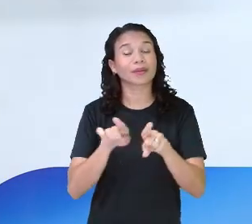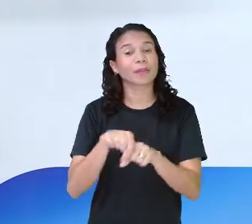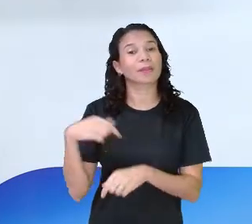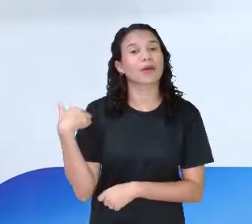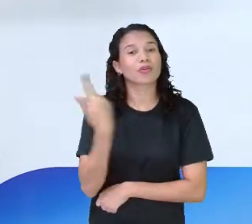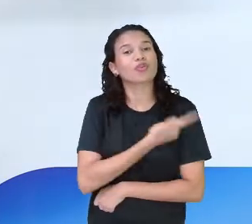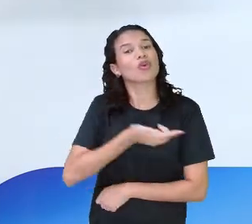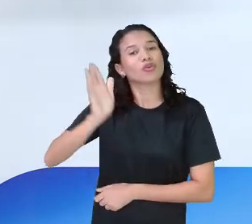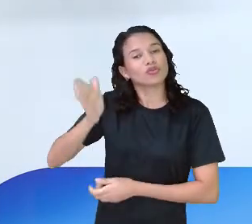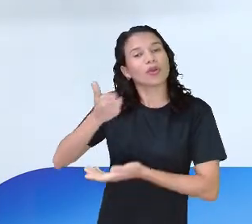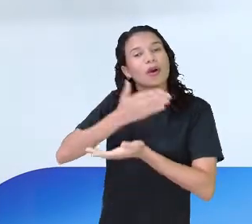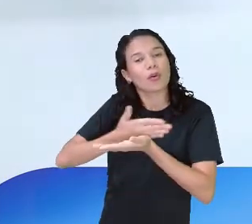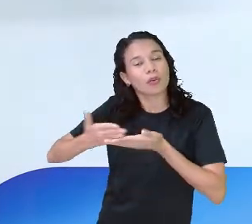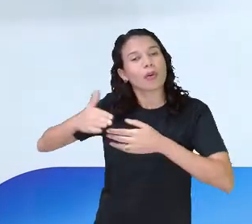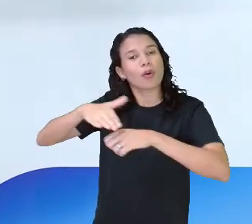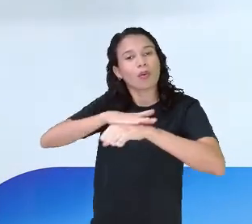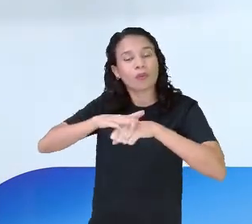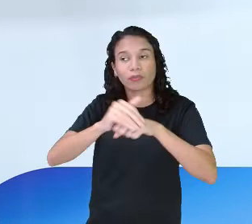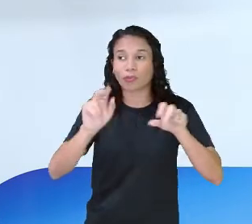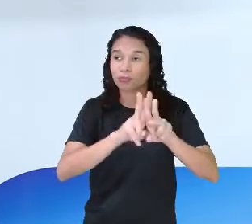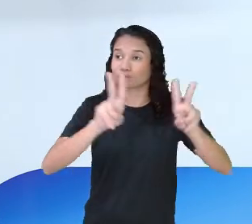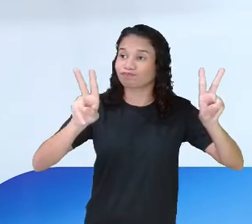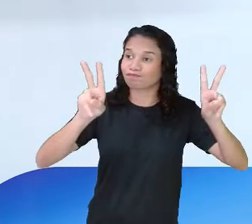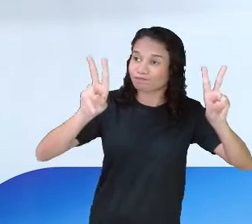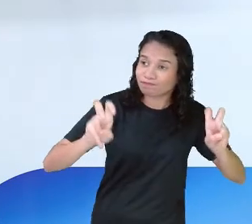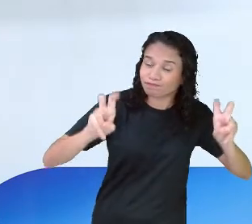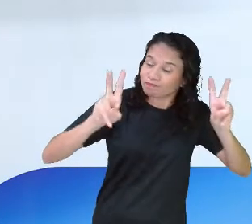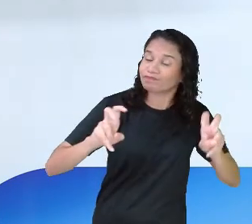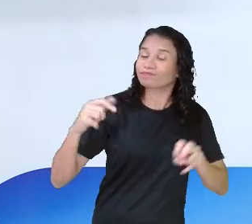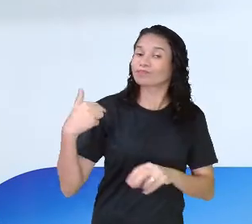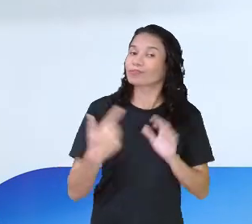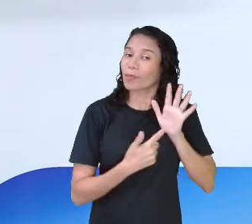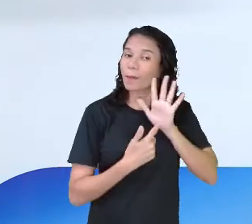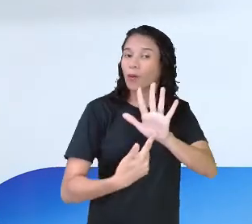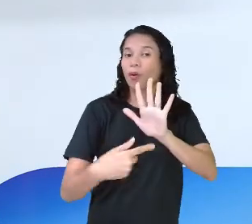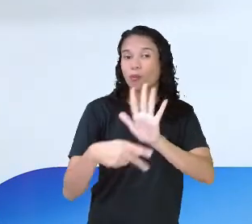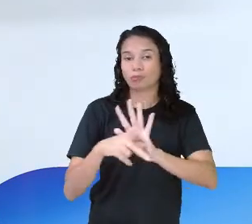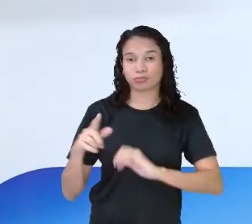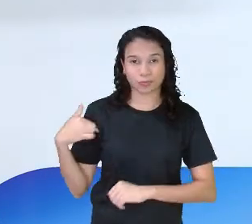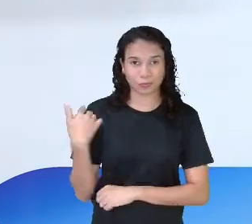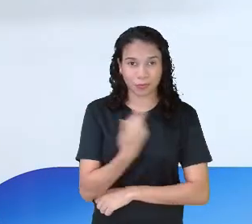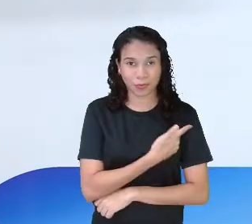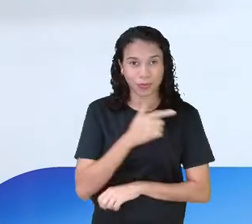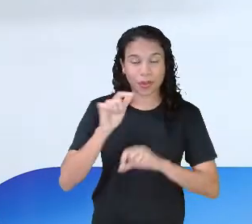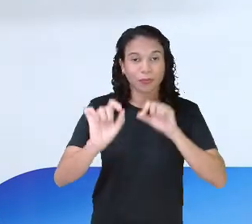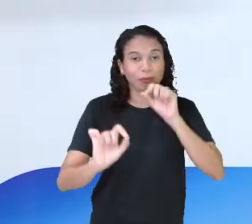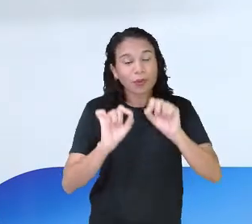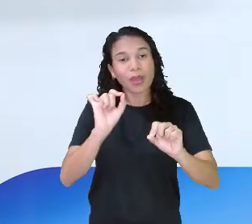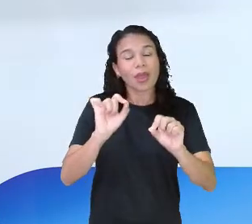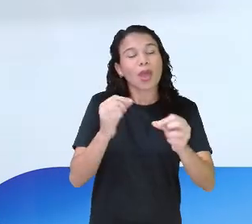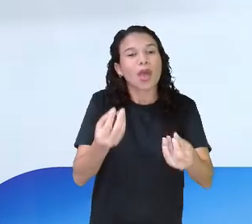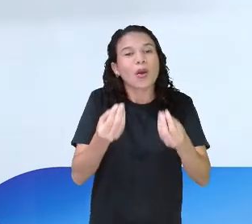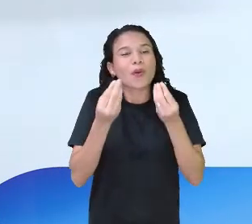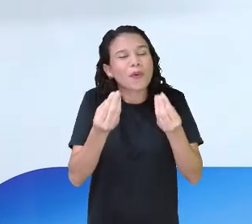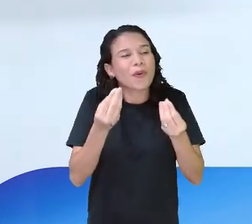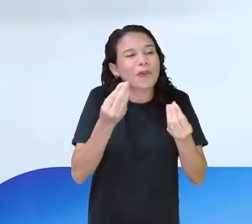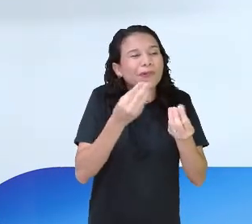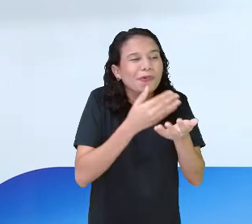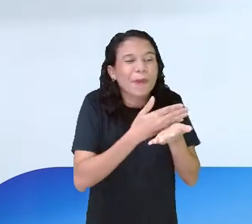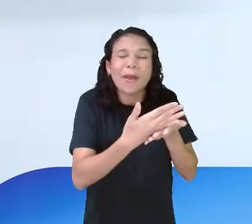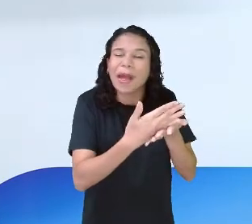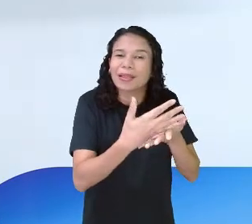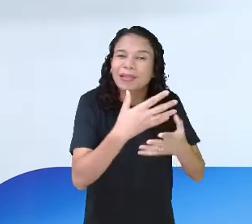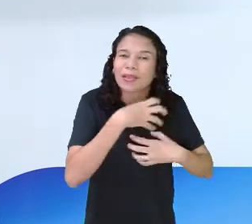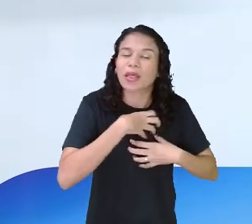já começa falando sobre uma frase, né, que ela trouxe para a gente, deixou para a gente, né, como inspiração. Então ela